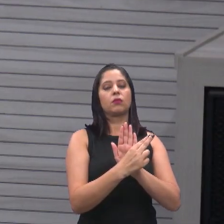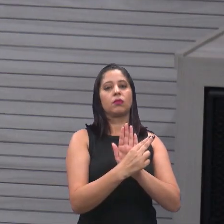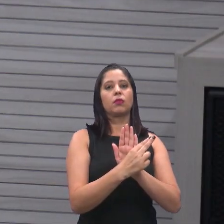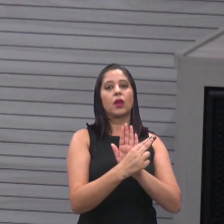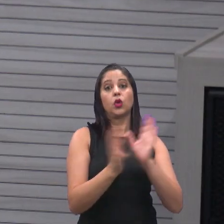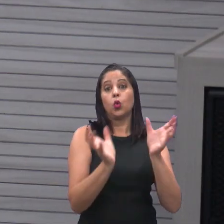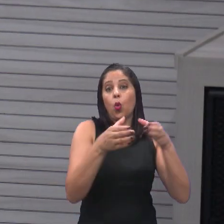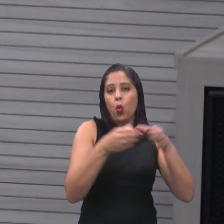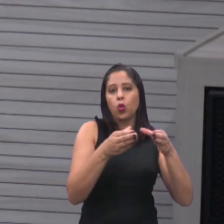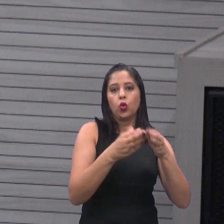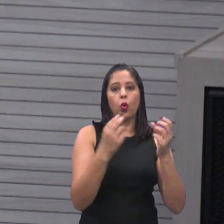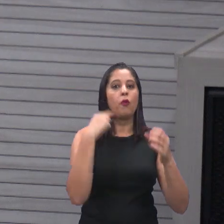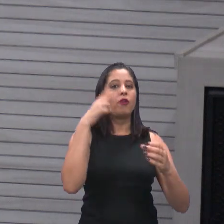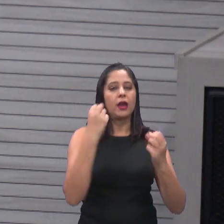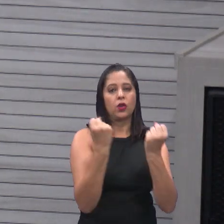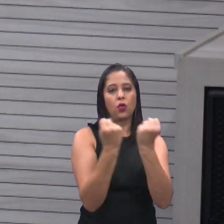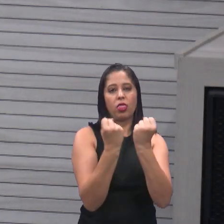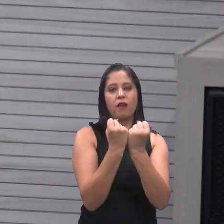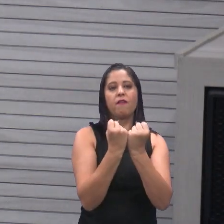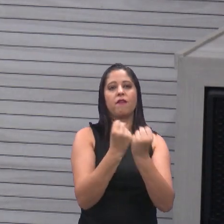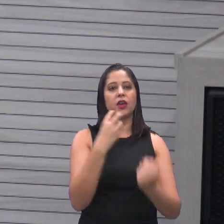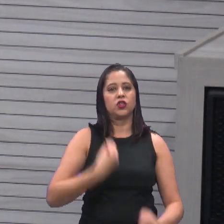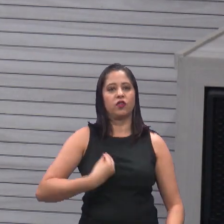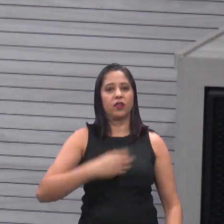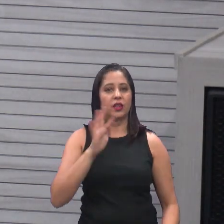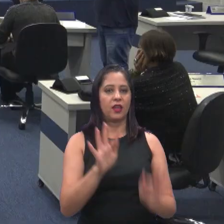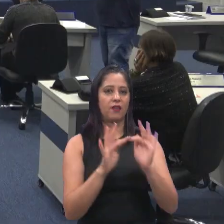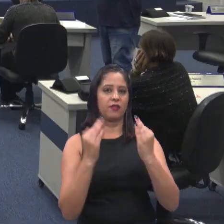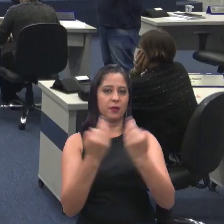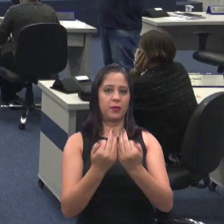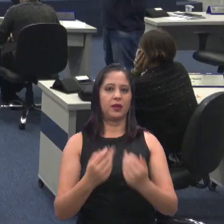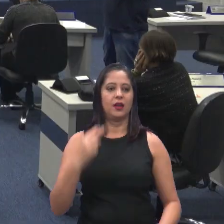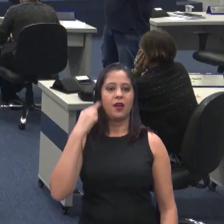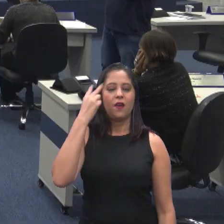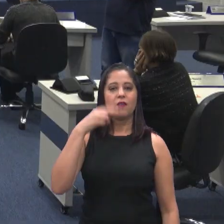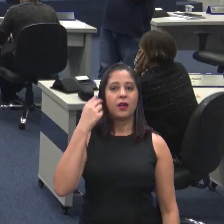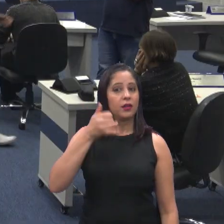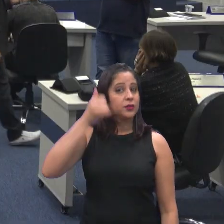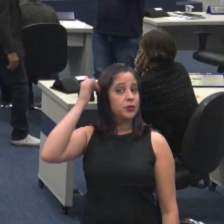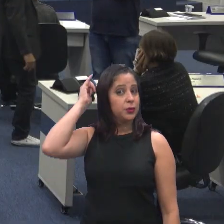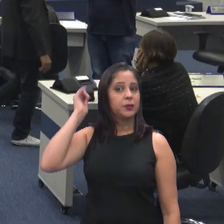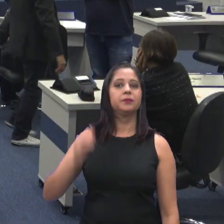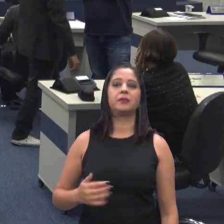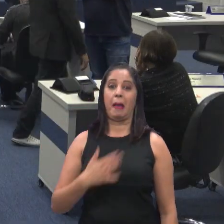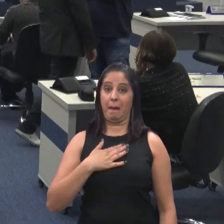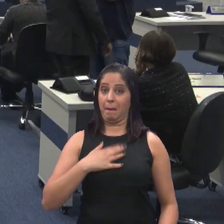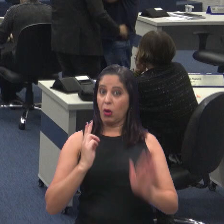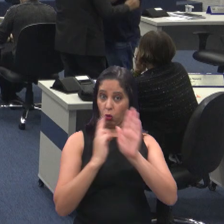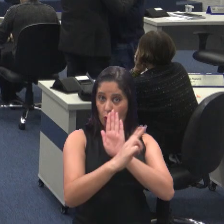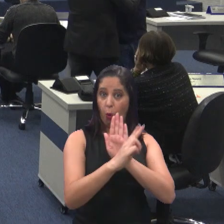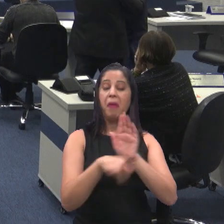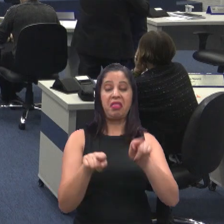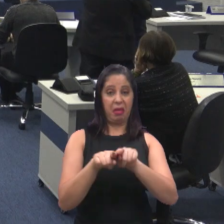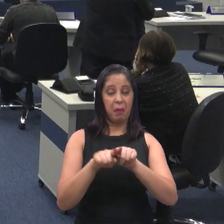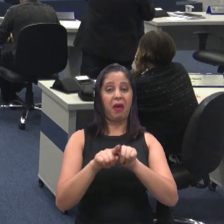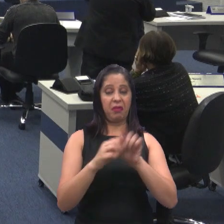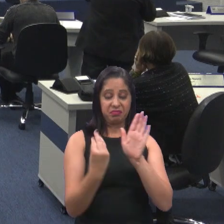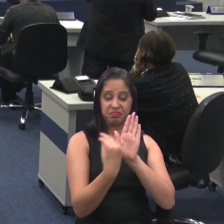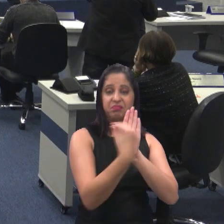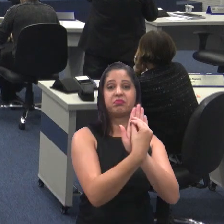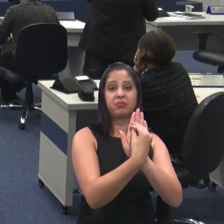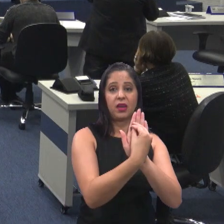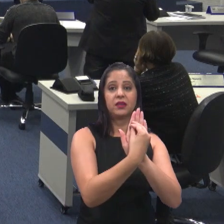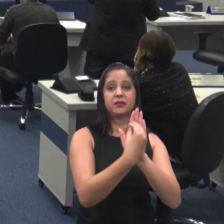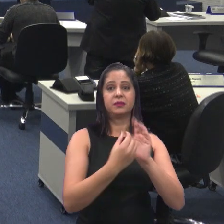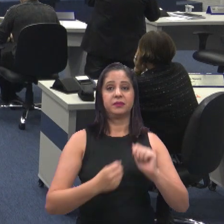Família e da Vida. Obrigado, senhor presidente. Questão de ordem, vereador Sidney Campos. Presidente, coloco meu nome à disposição da Frente Parlamentar da Família e da